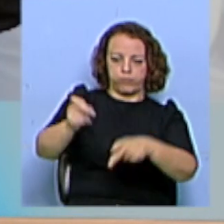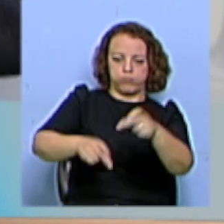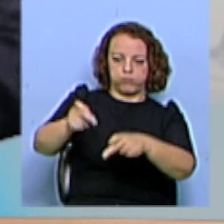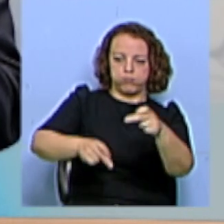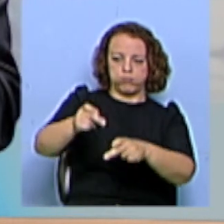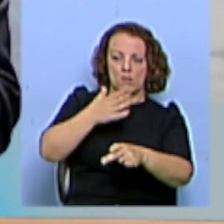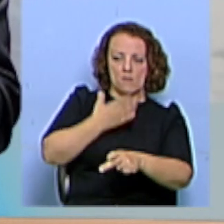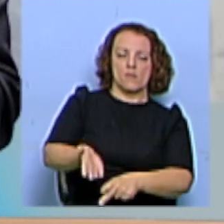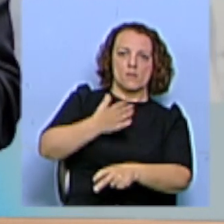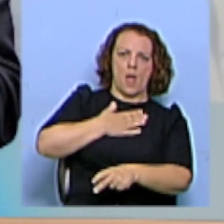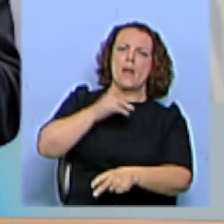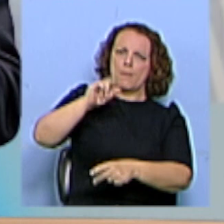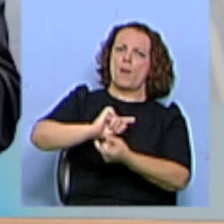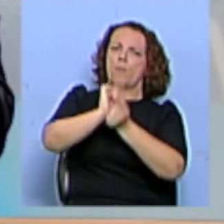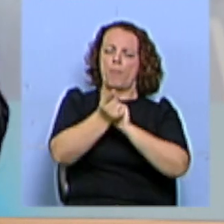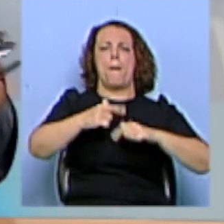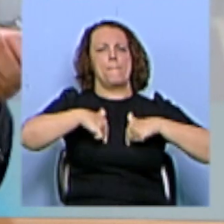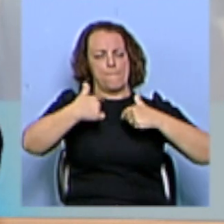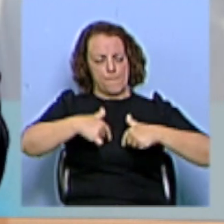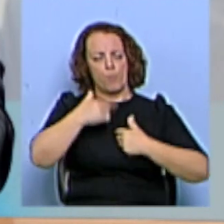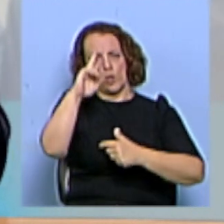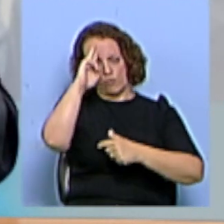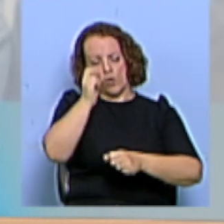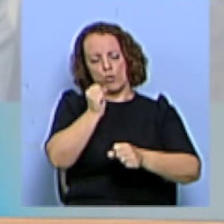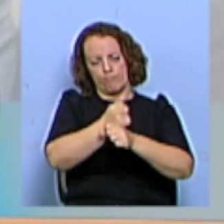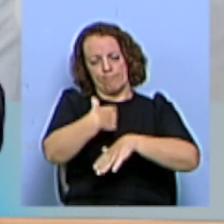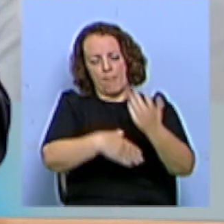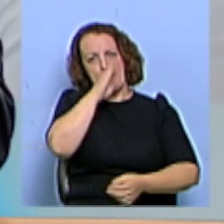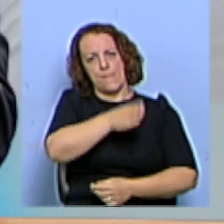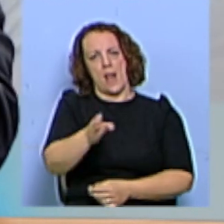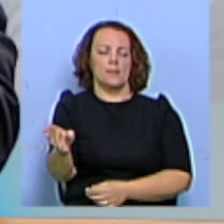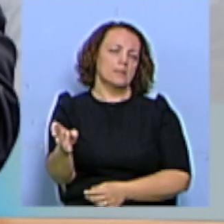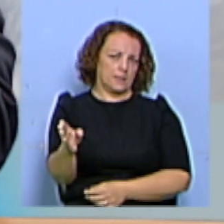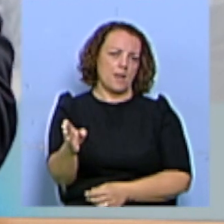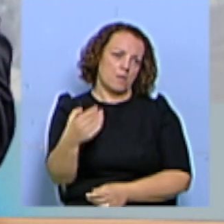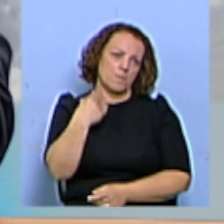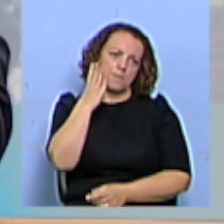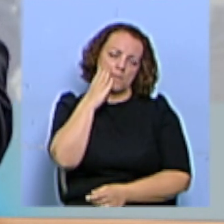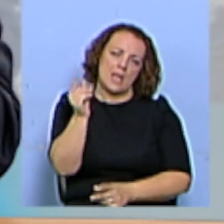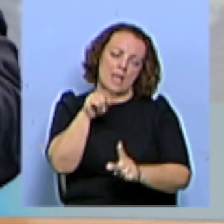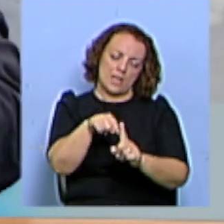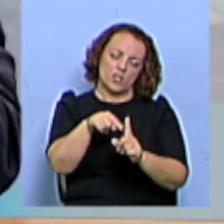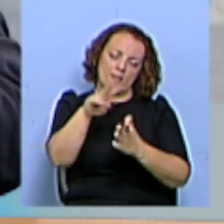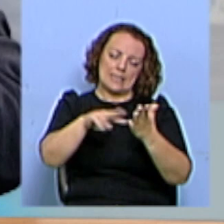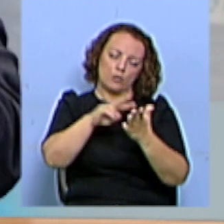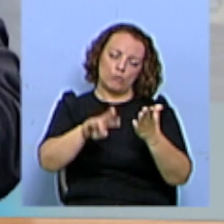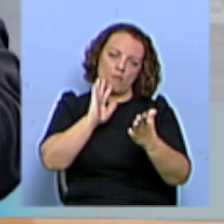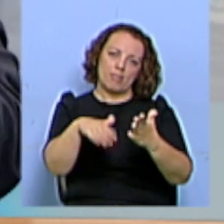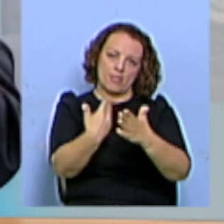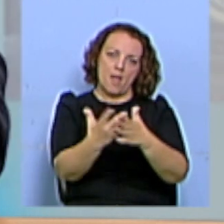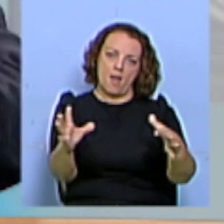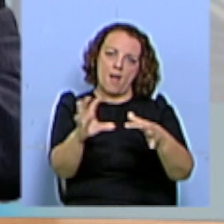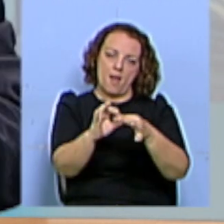vou esforçar para pôr isso em prática. E creio que, nesse sentido, também a própria leitura serve para